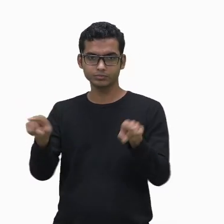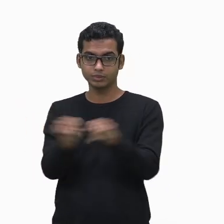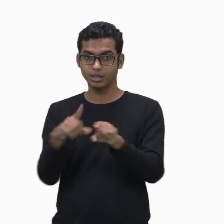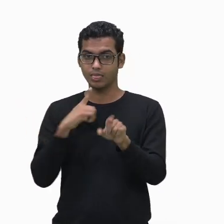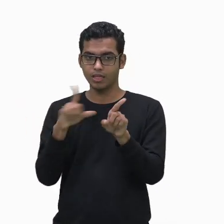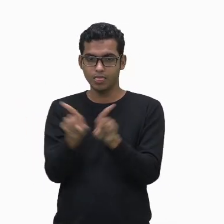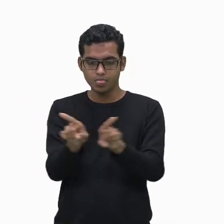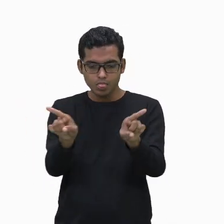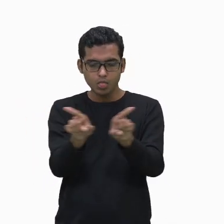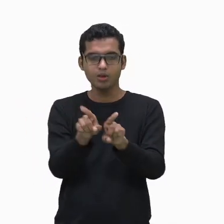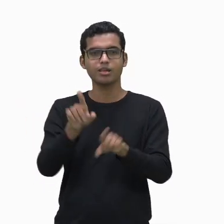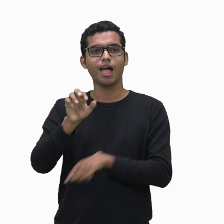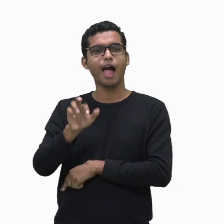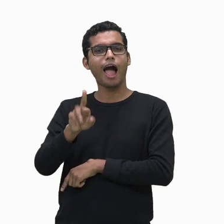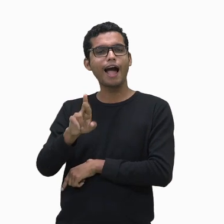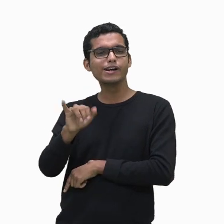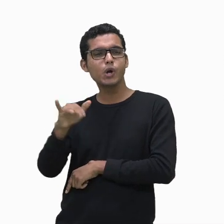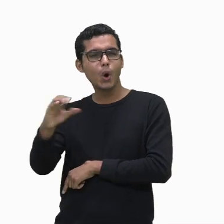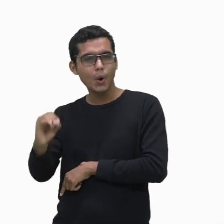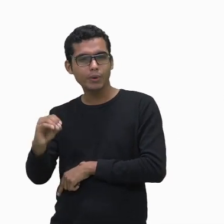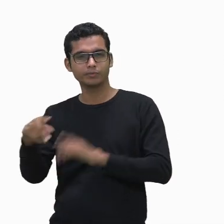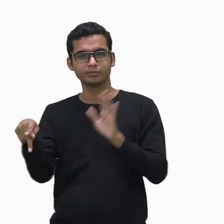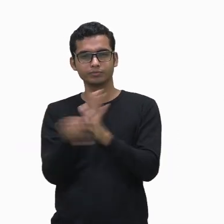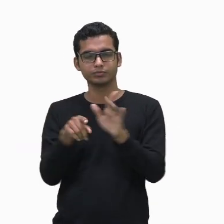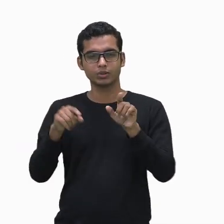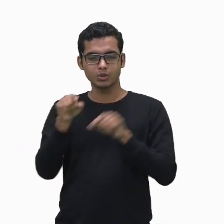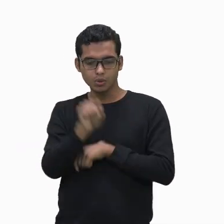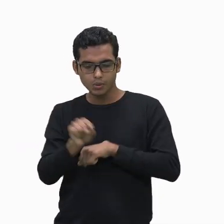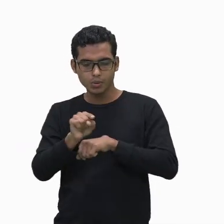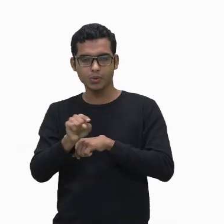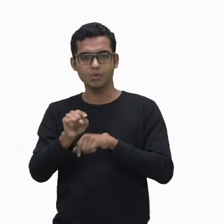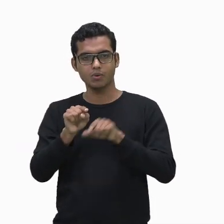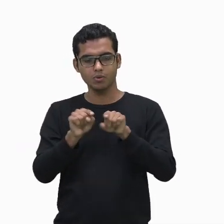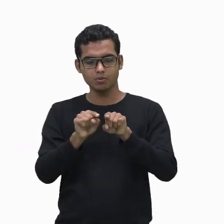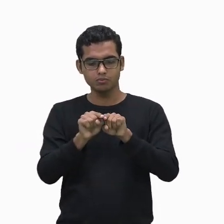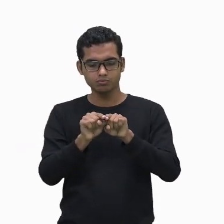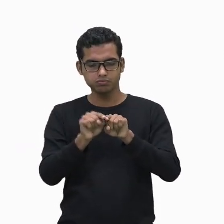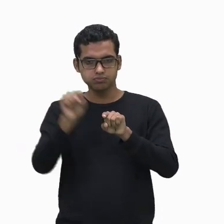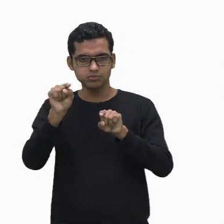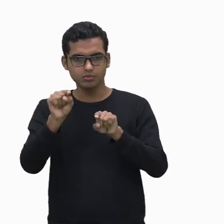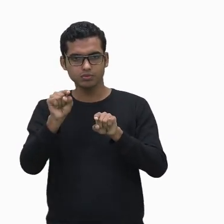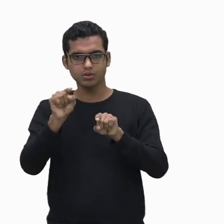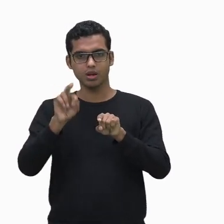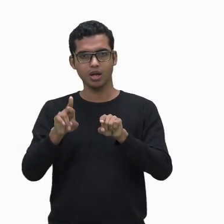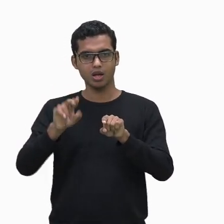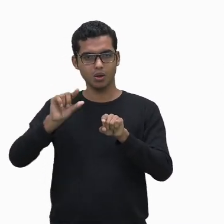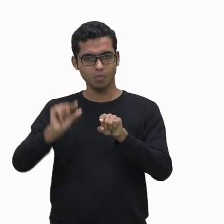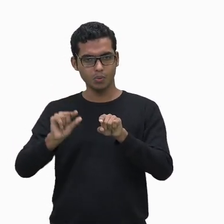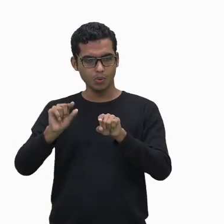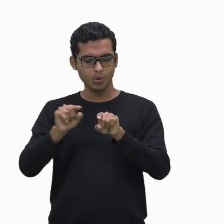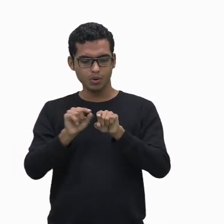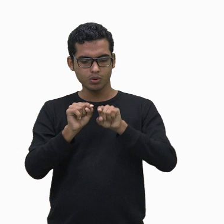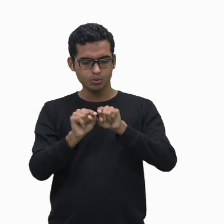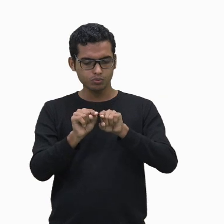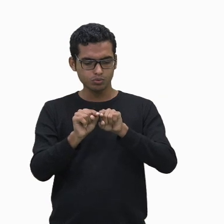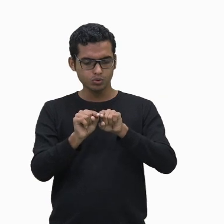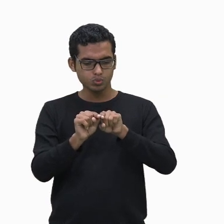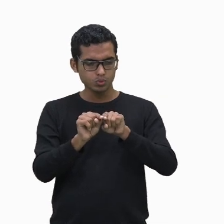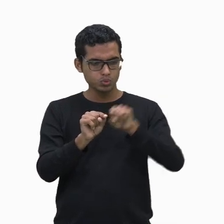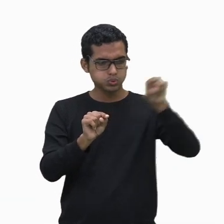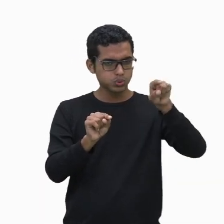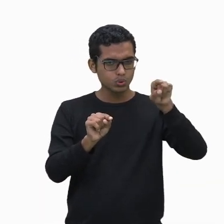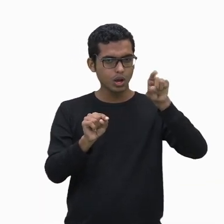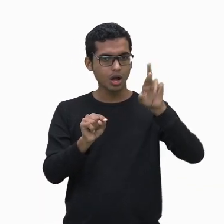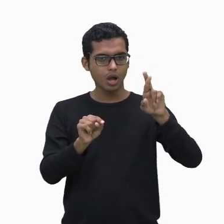R maiúsculo, tá? E o outro menor, né? R minúsculo, tá? Então, para